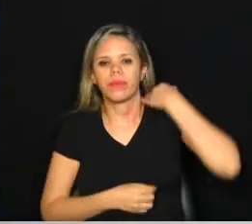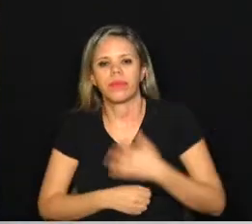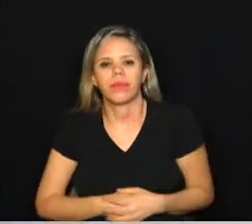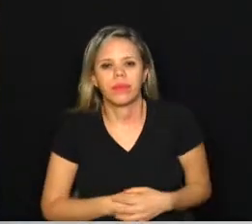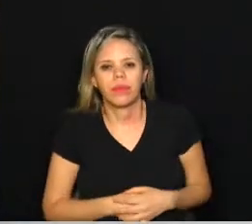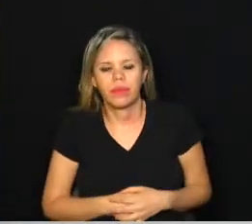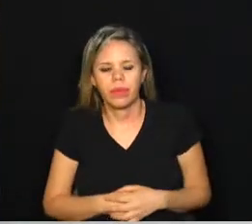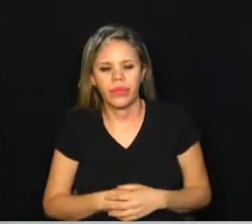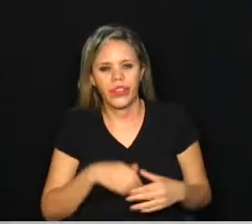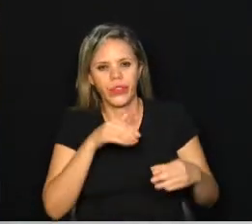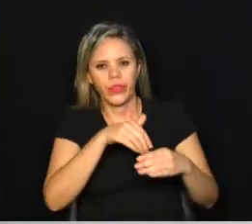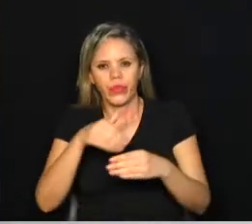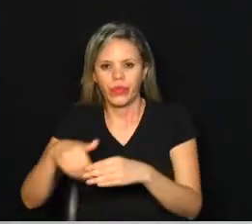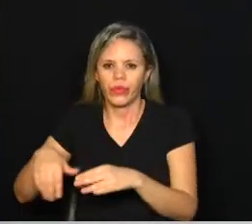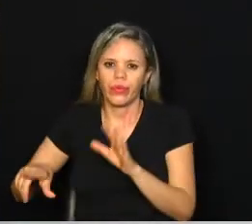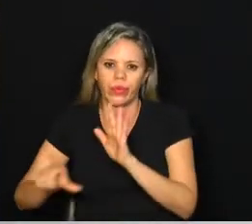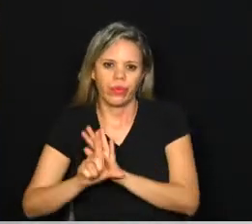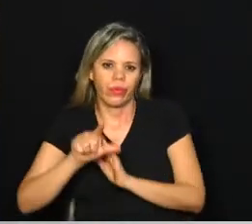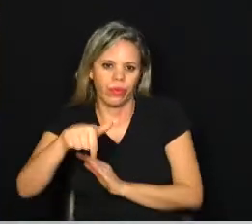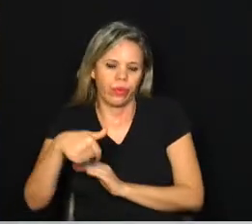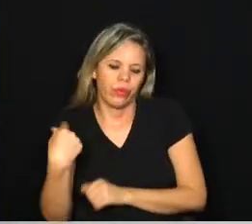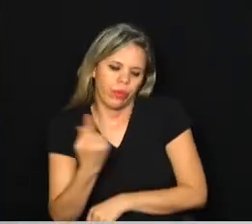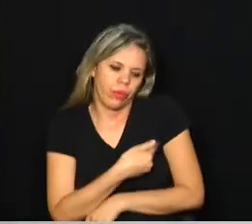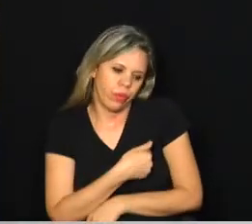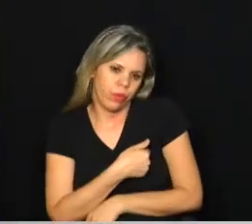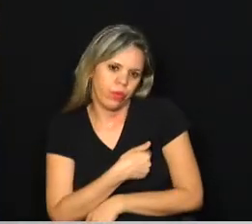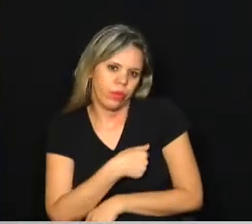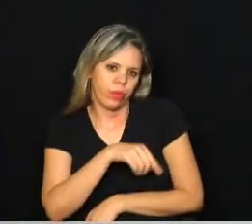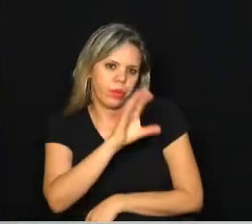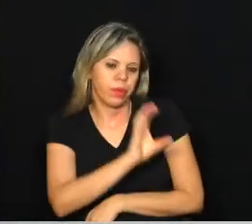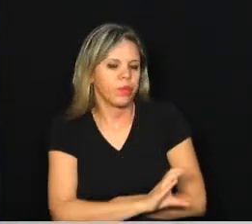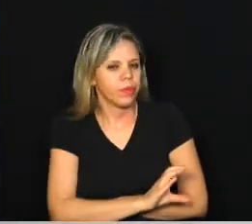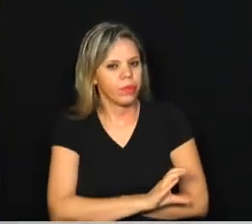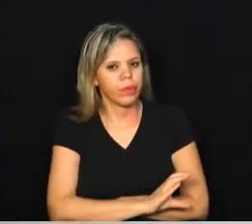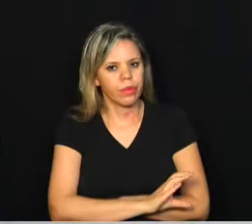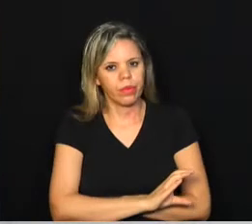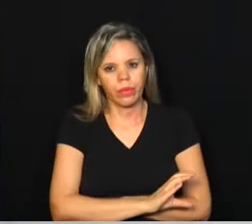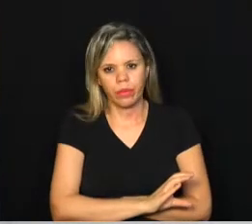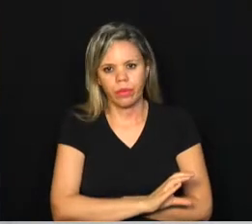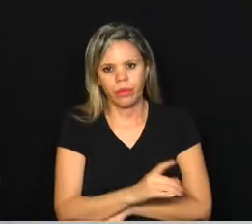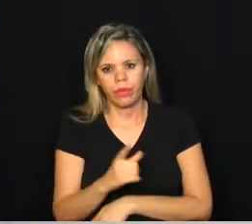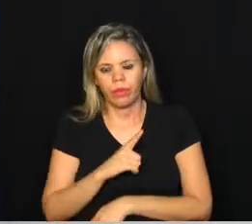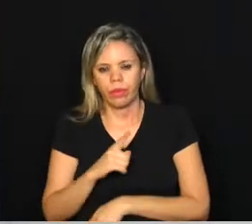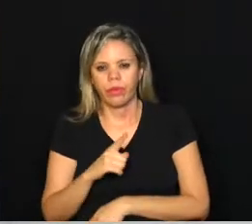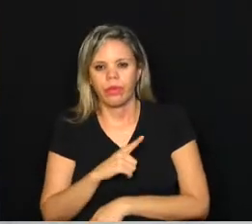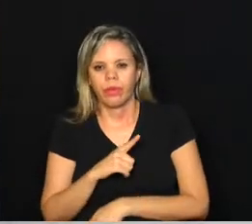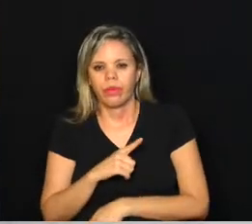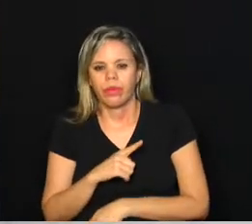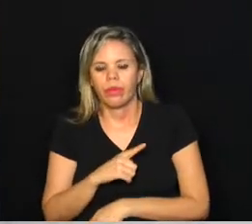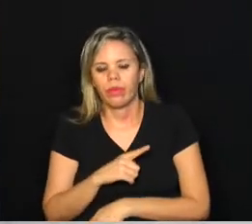acaba votando as leis que depois nós, enquanto cidadãos, vamos ter, né, que